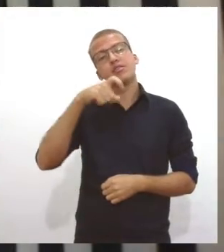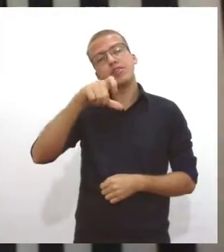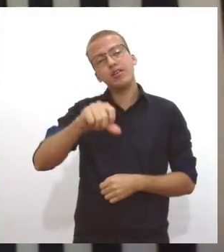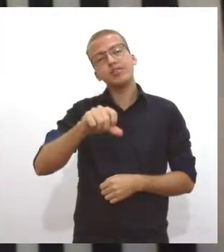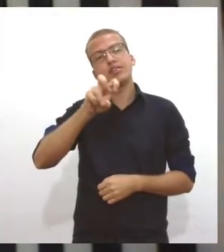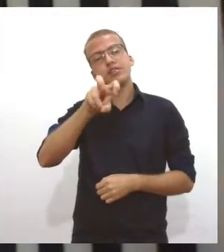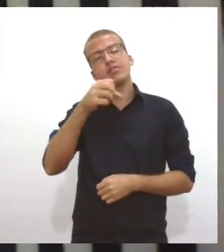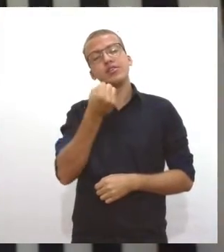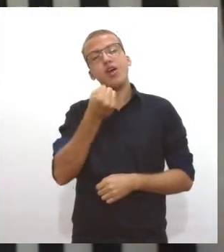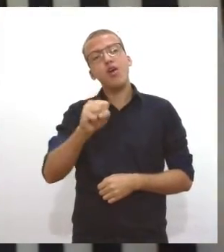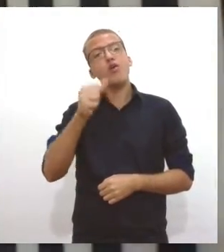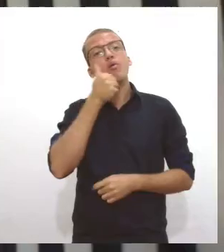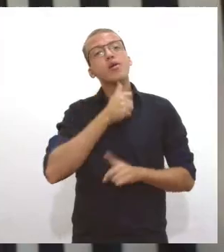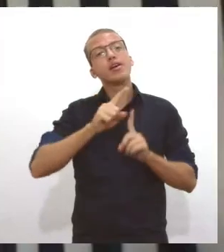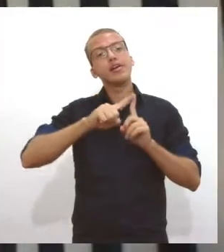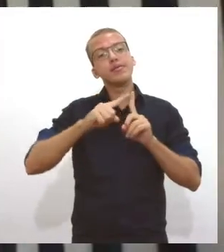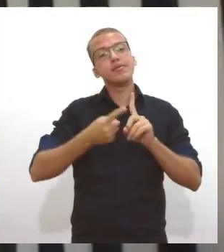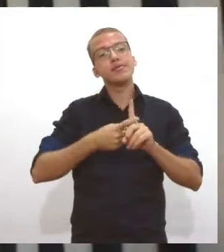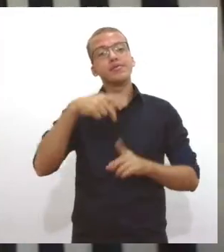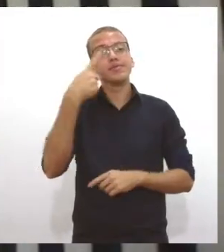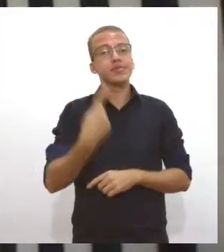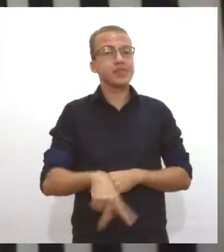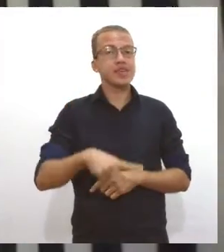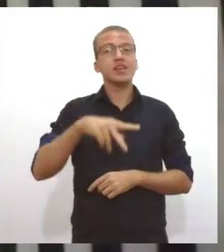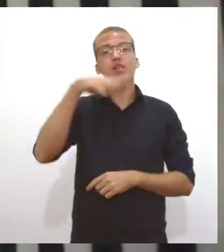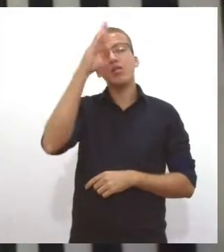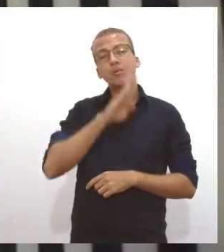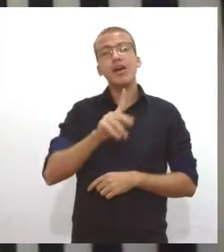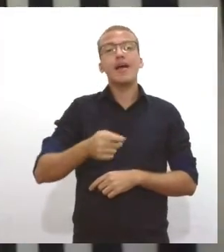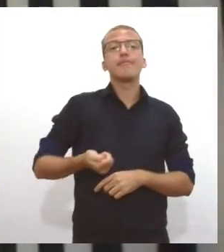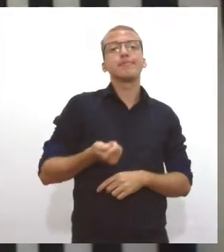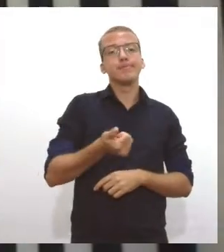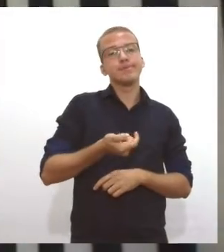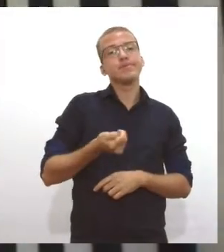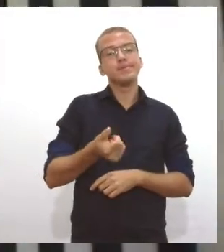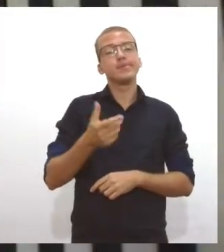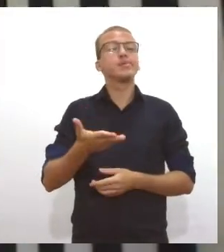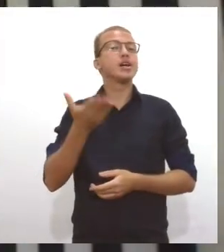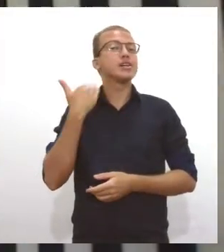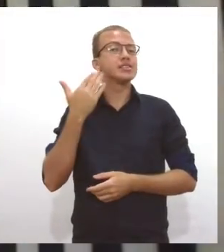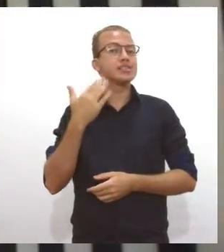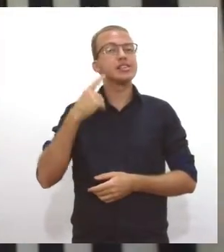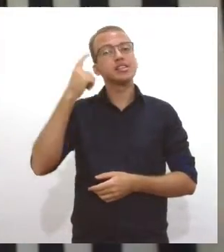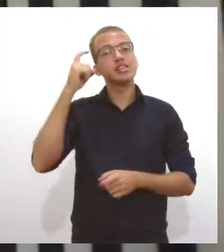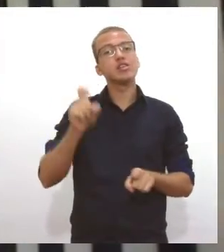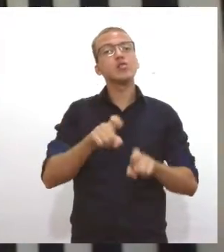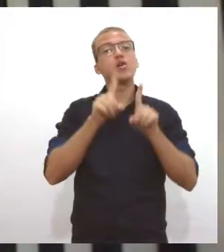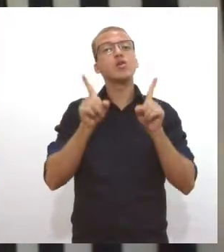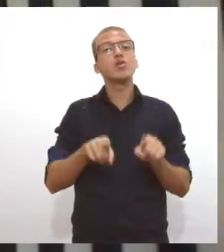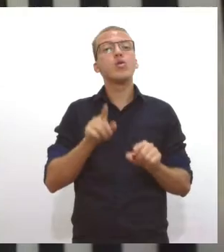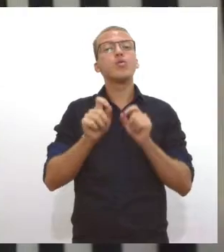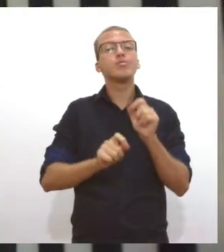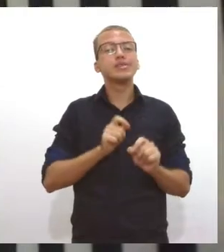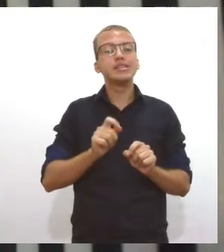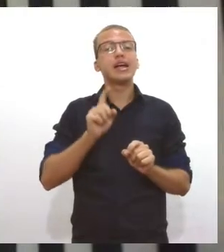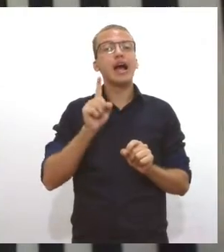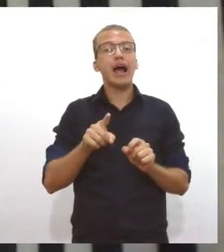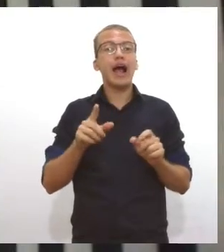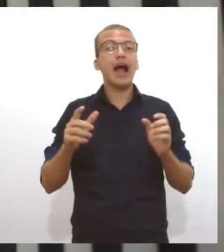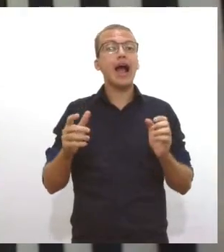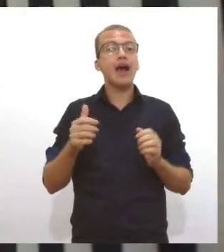Brasil pequeno porque se tinha dúvida inicialmente se as grávidas seriam assinadas